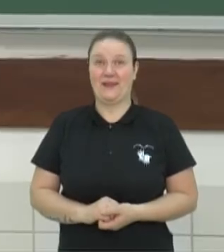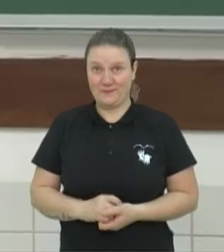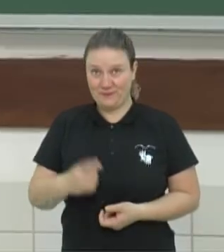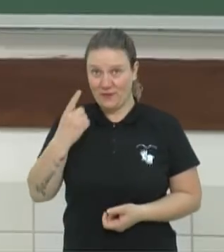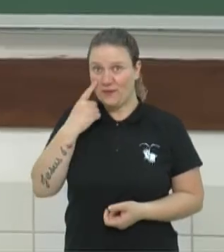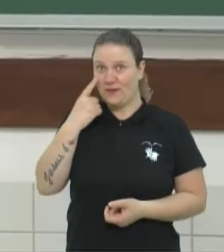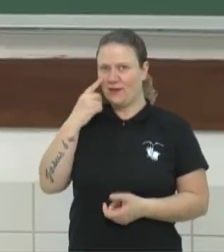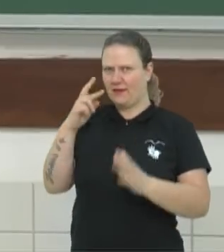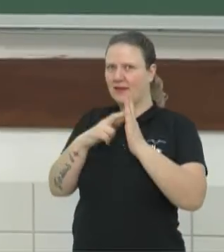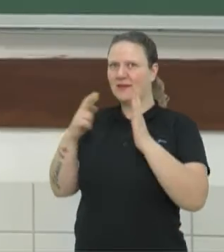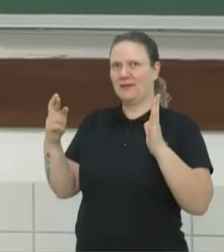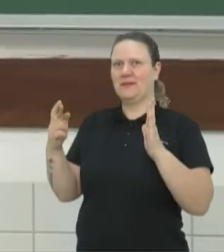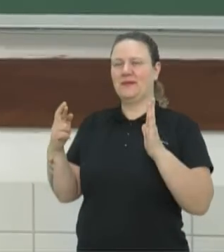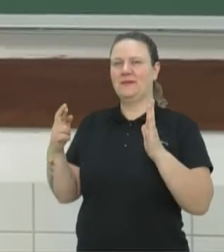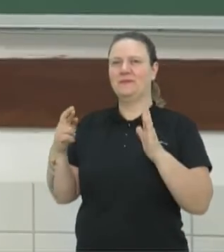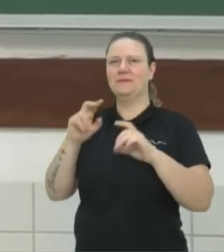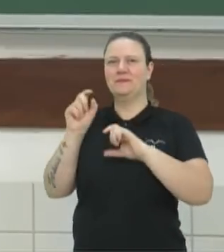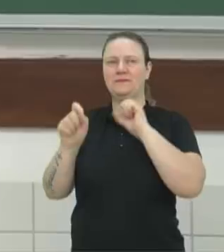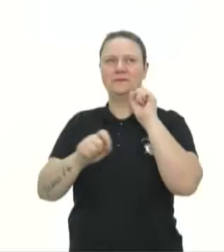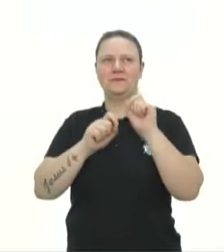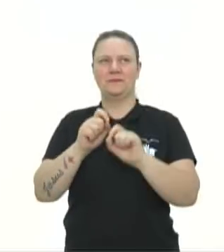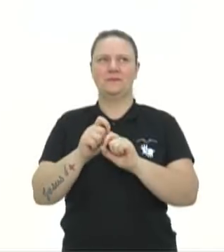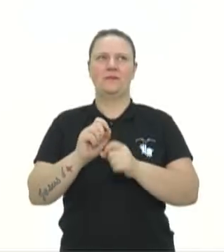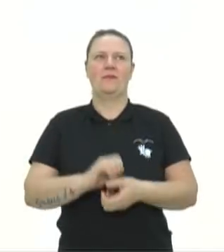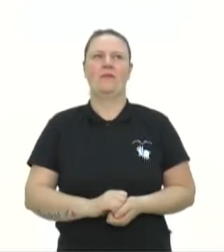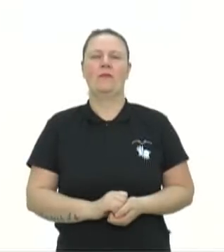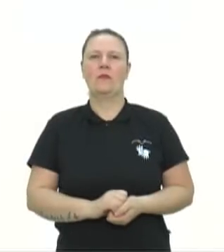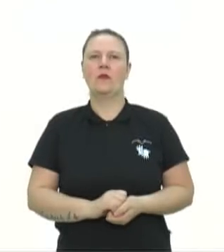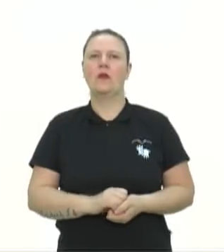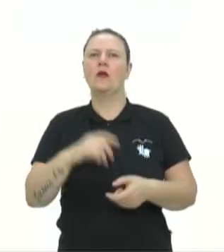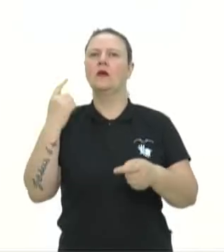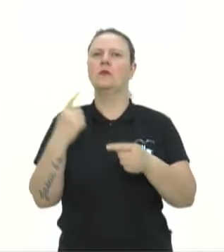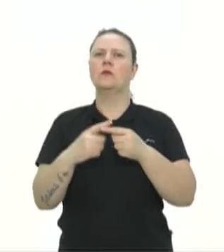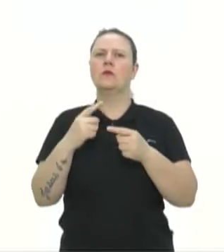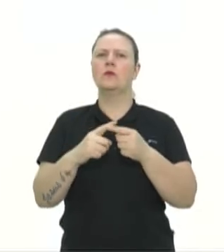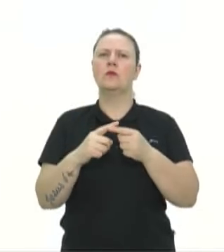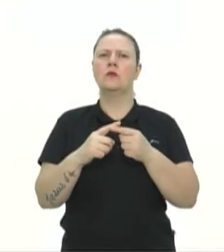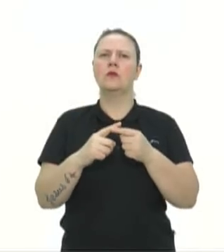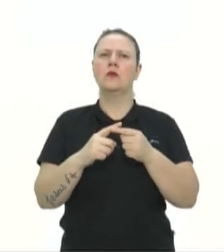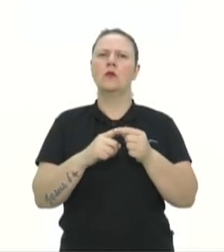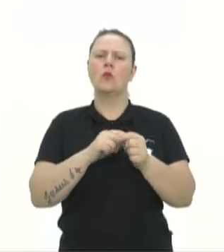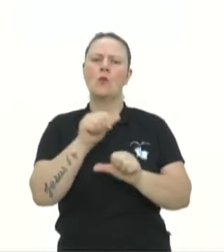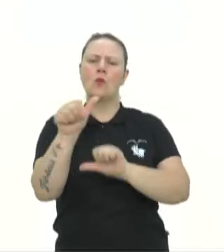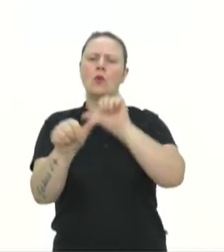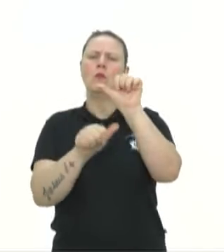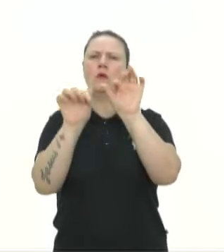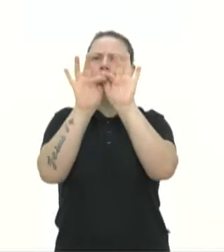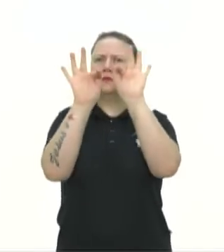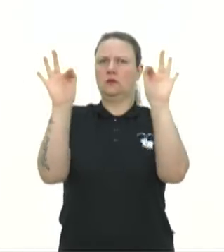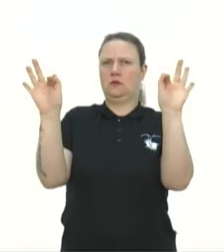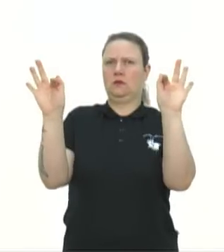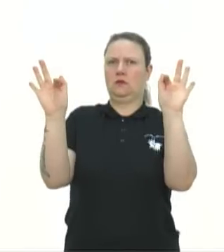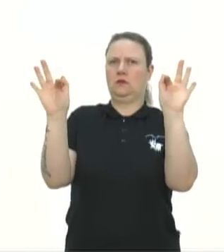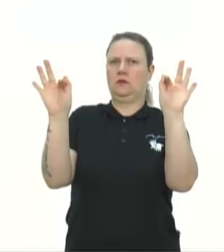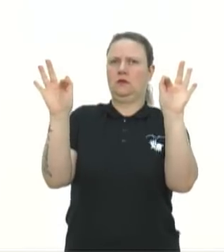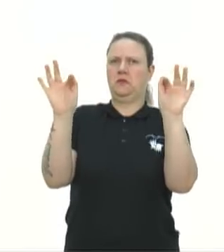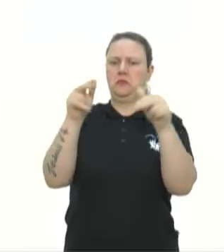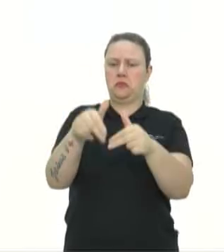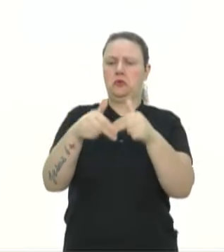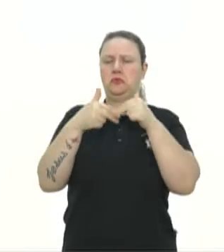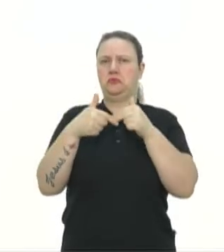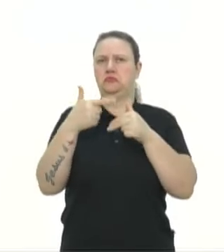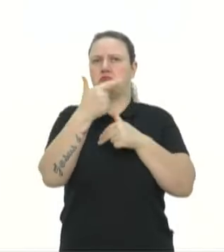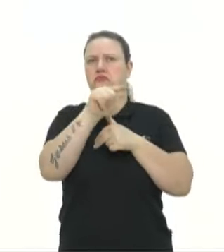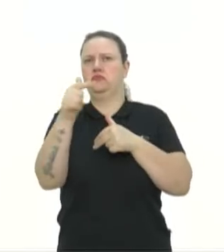Vamos verificar a resposta? Olhem lá. Por que houve alteração nesse slogan? Aquela ali, sem motivo algum, a